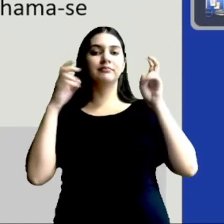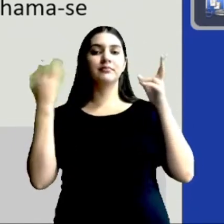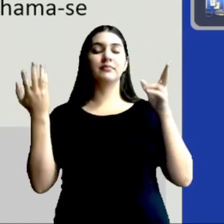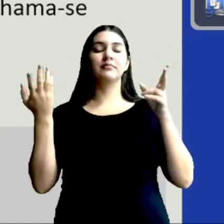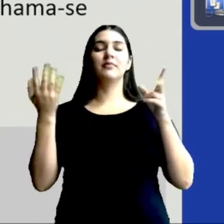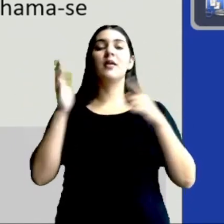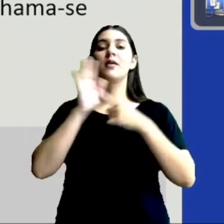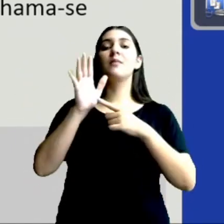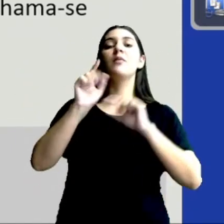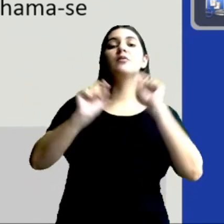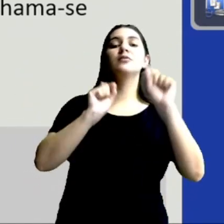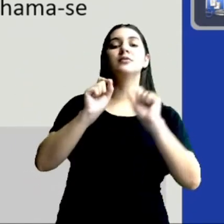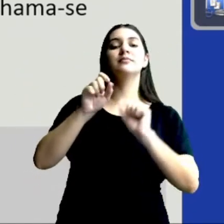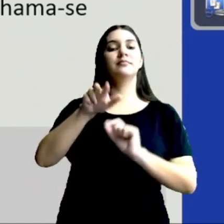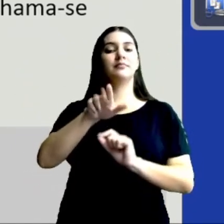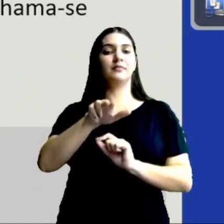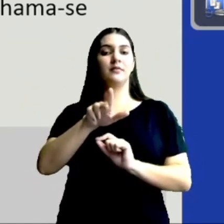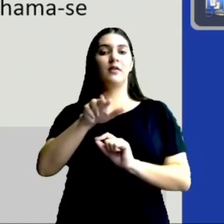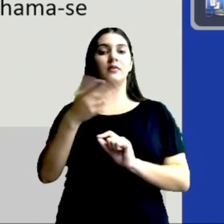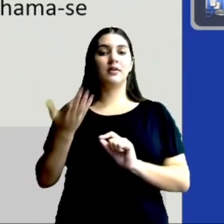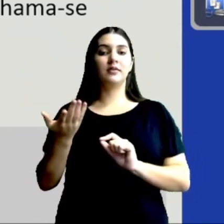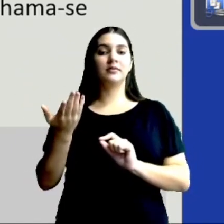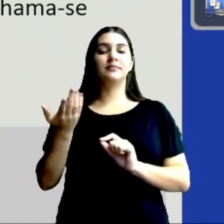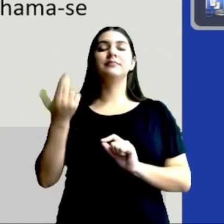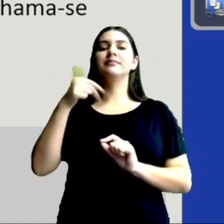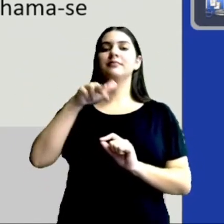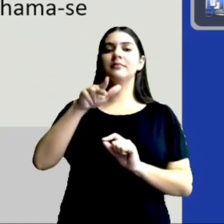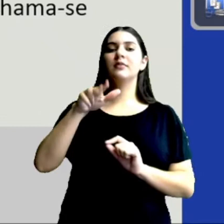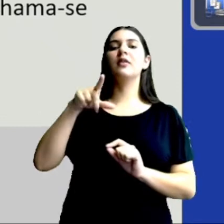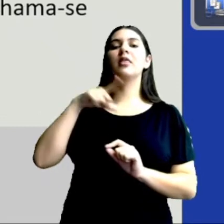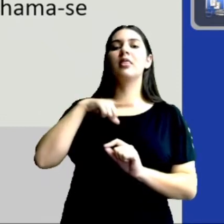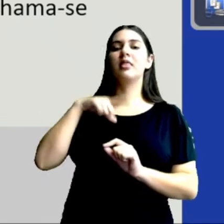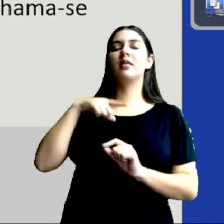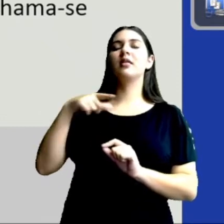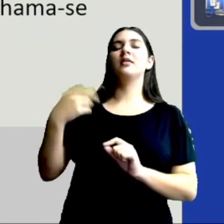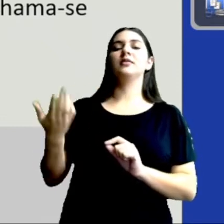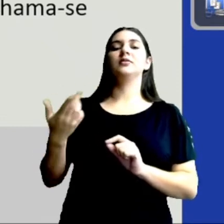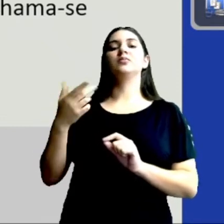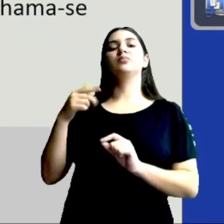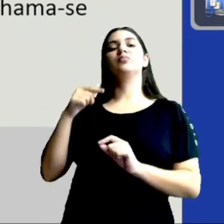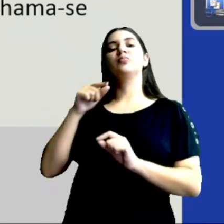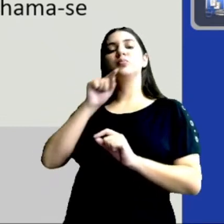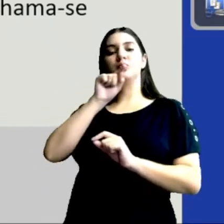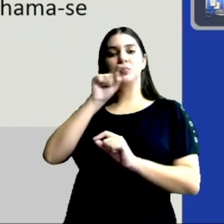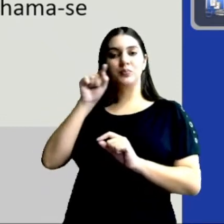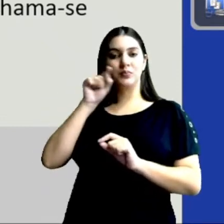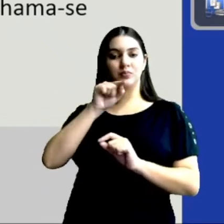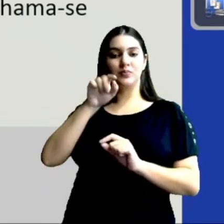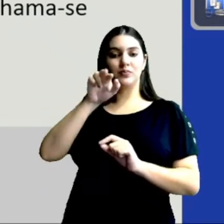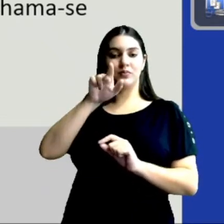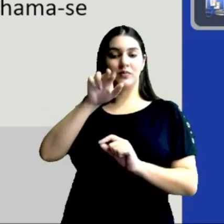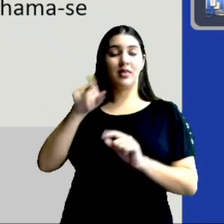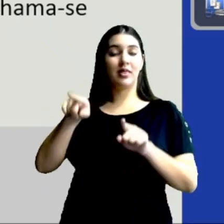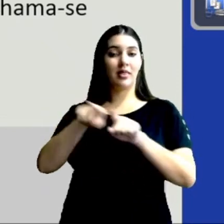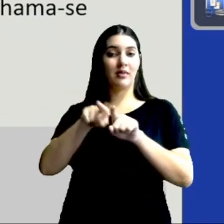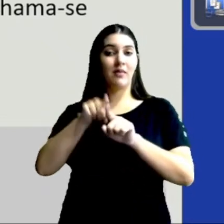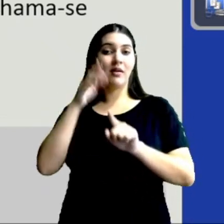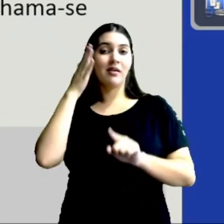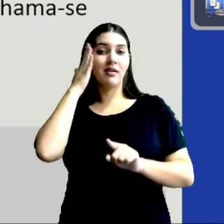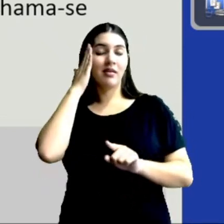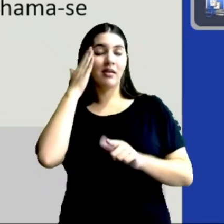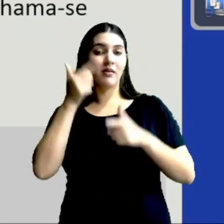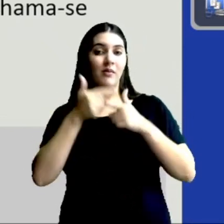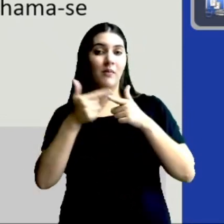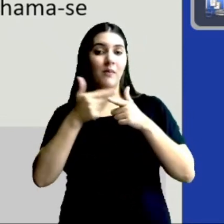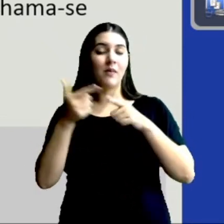uma igualdade. A igualdade, a gente tem que ter o sinal de igual e, no caso, entendendo com o problema